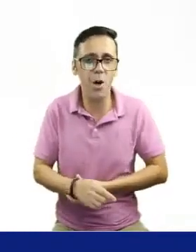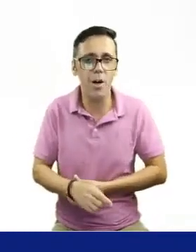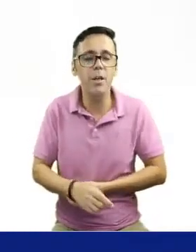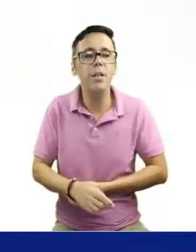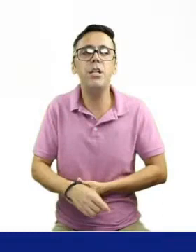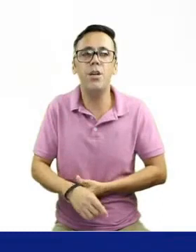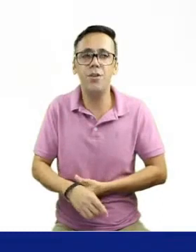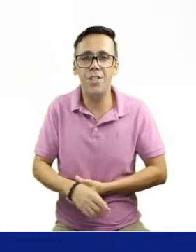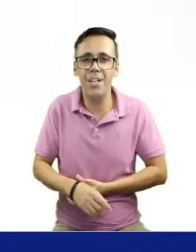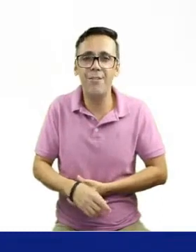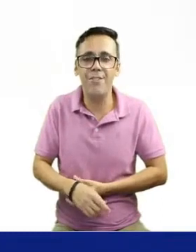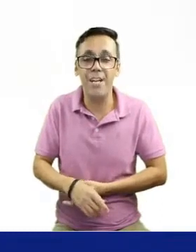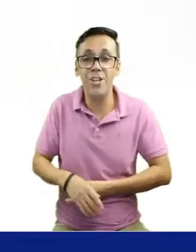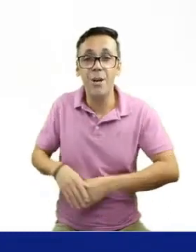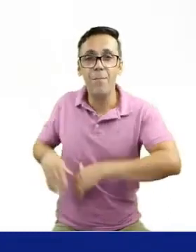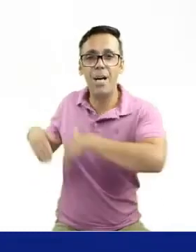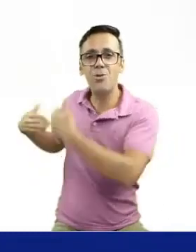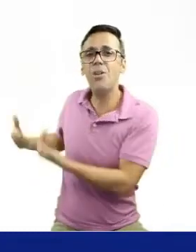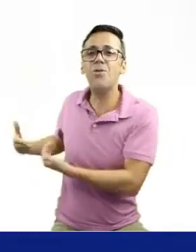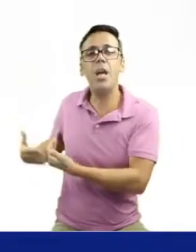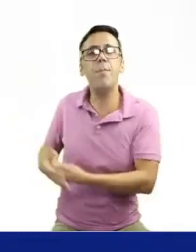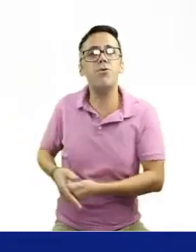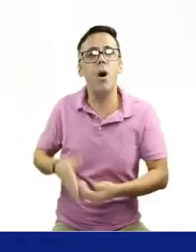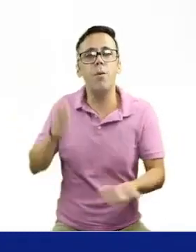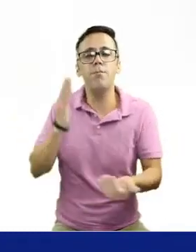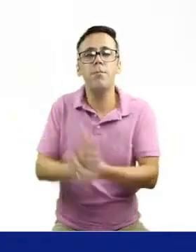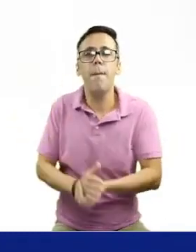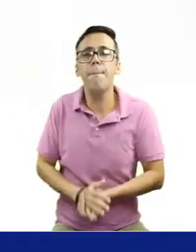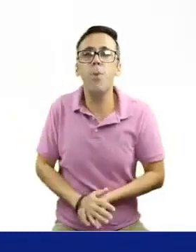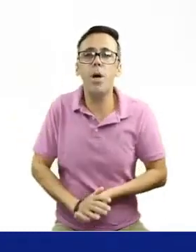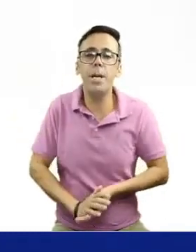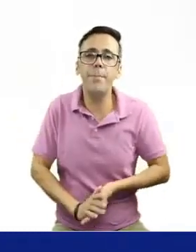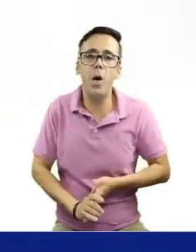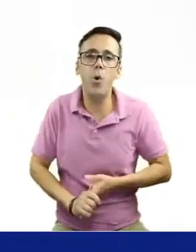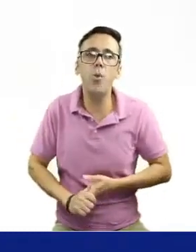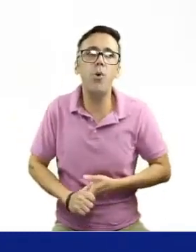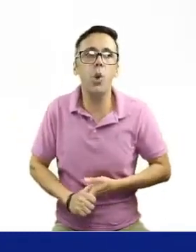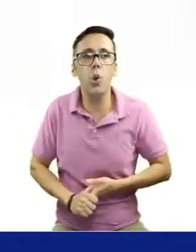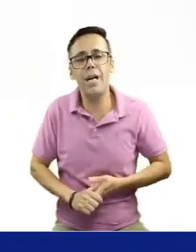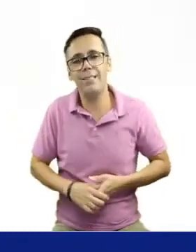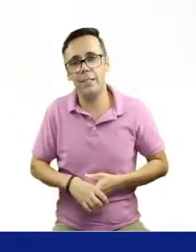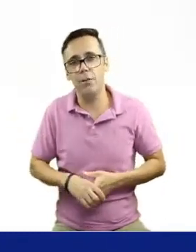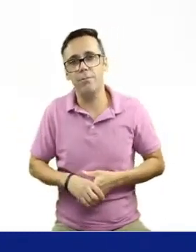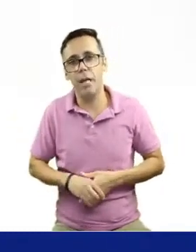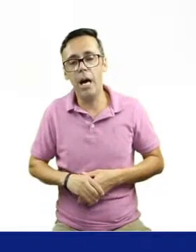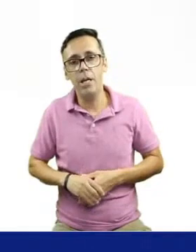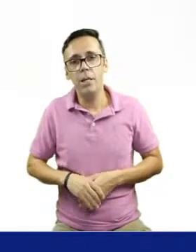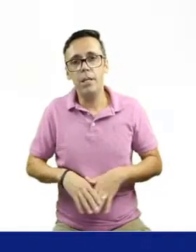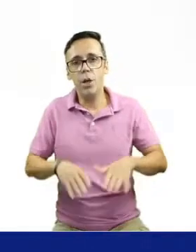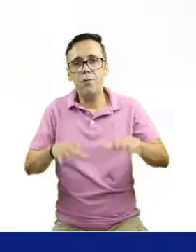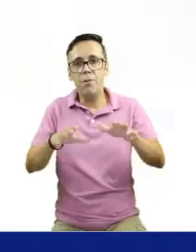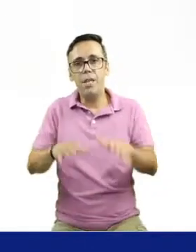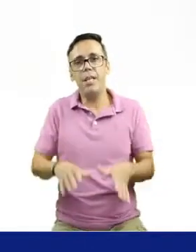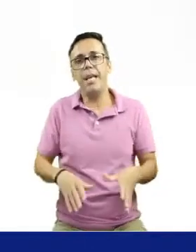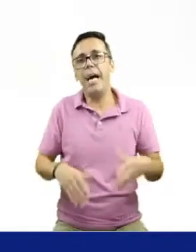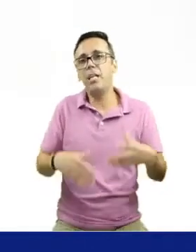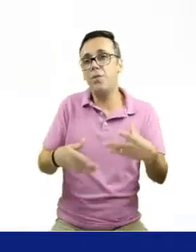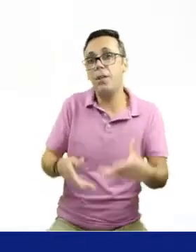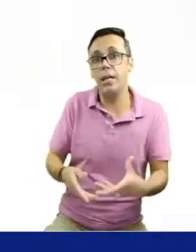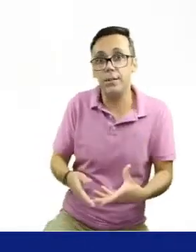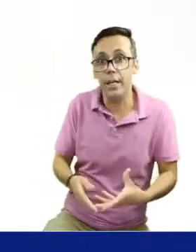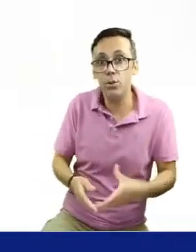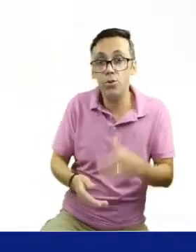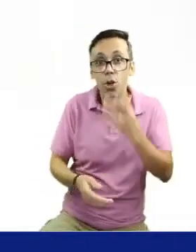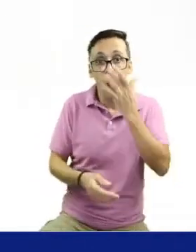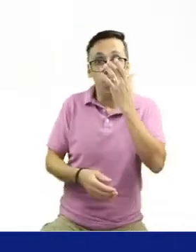só nota boa então você tá na frente passou isso aqui pessoal bora para homologação tá então fiquem